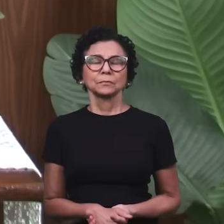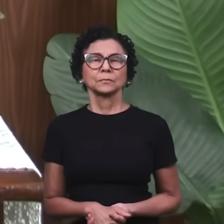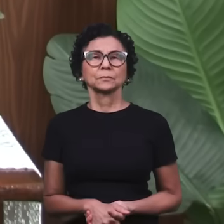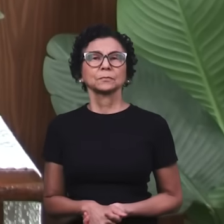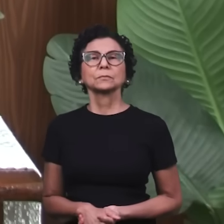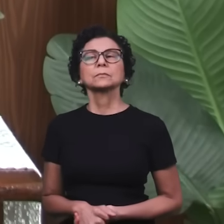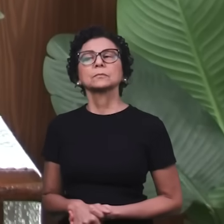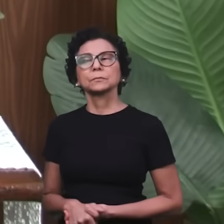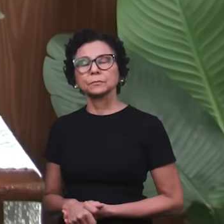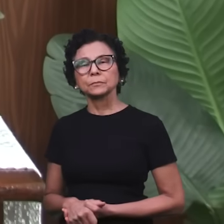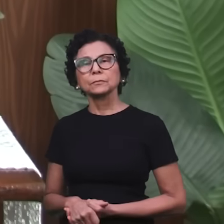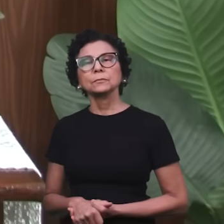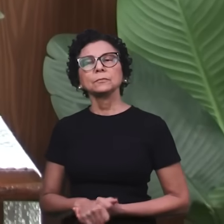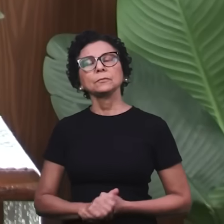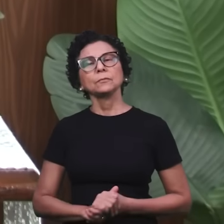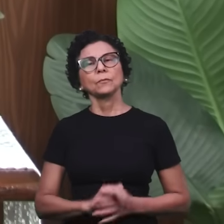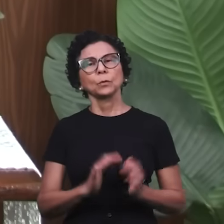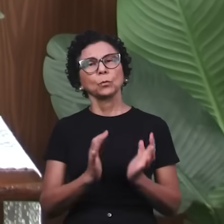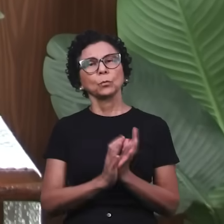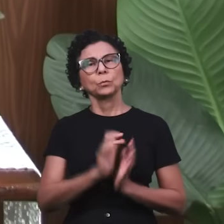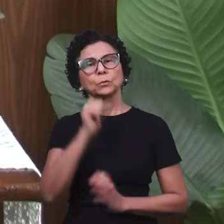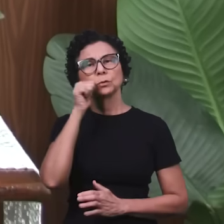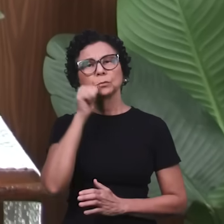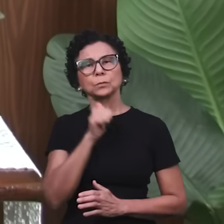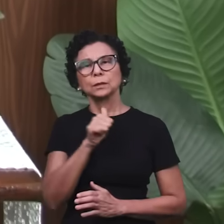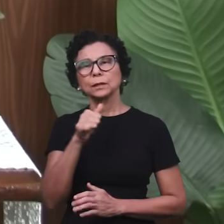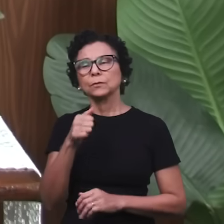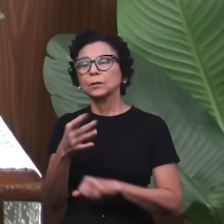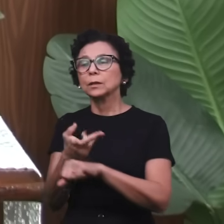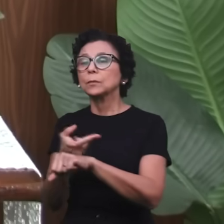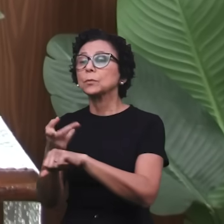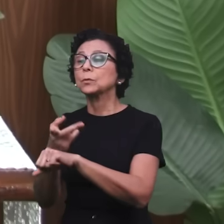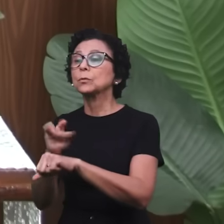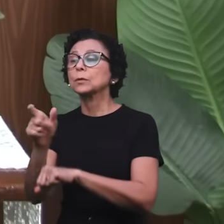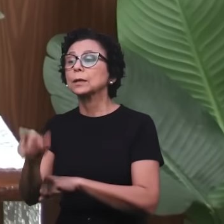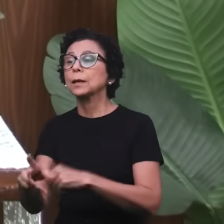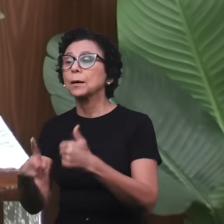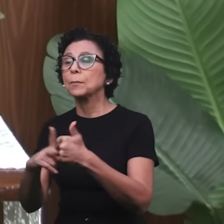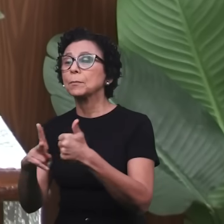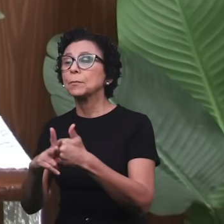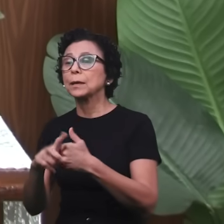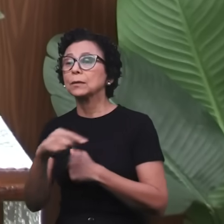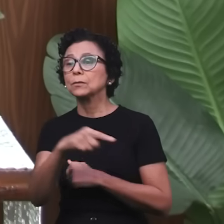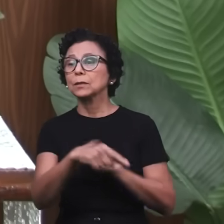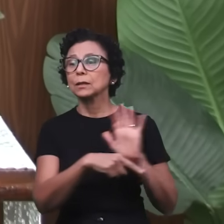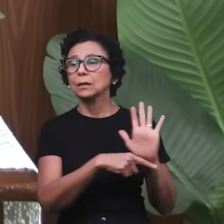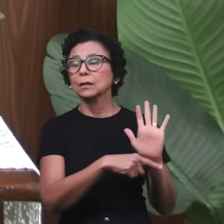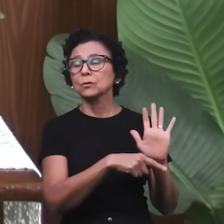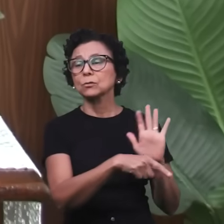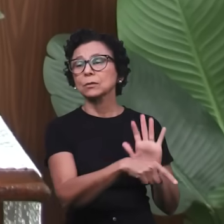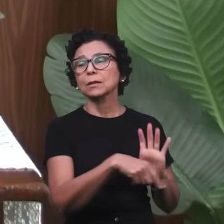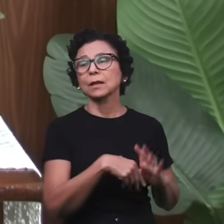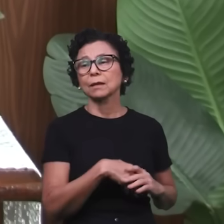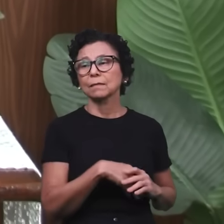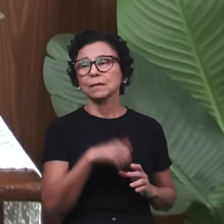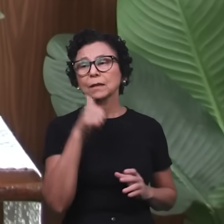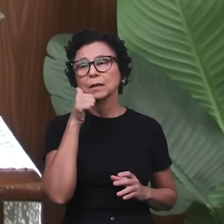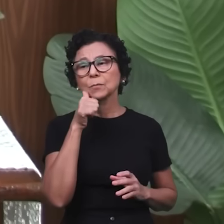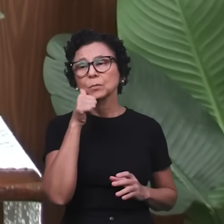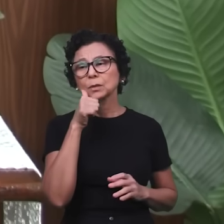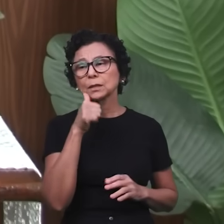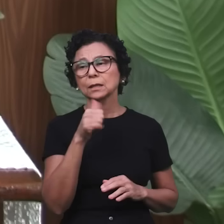pediram socorro e Pedro foi imediatamente. Clame, leve este assunto ao ministério da sua